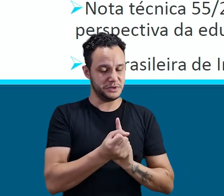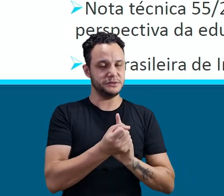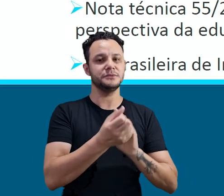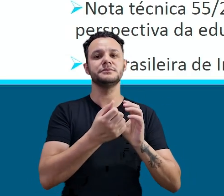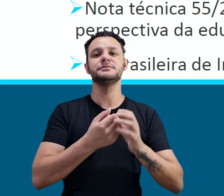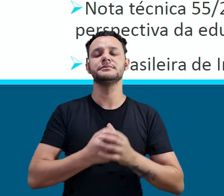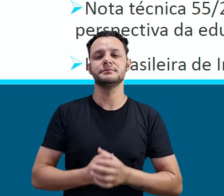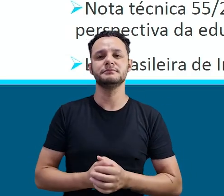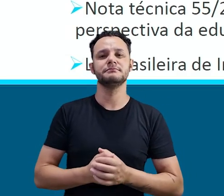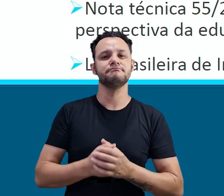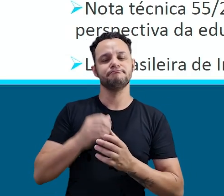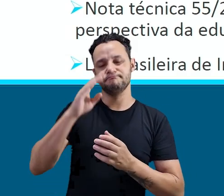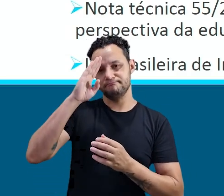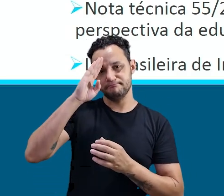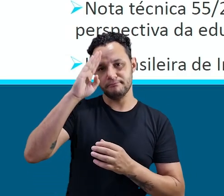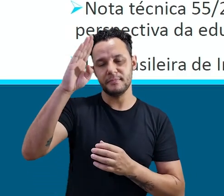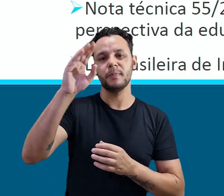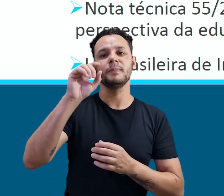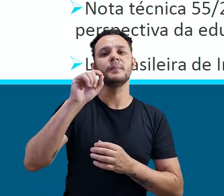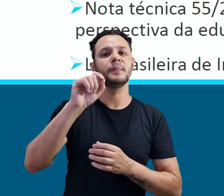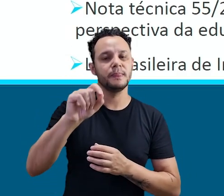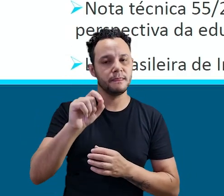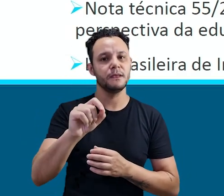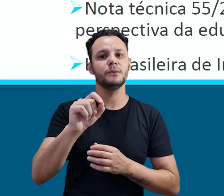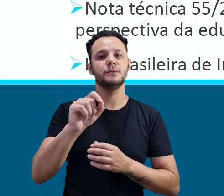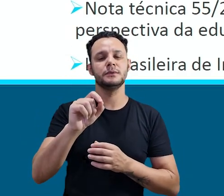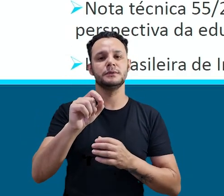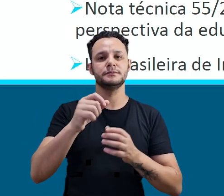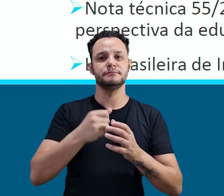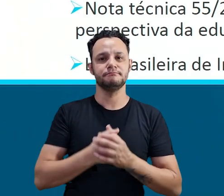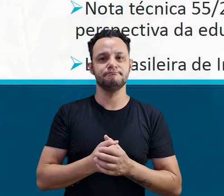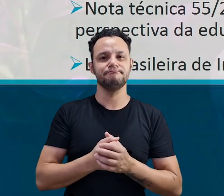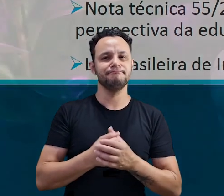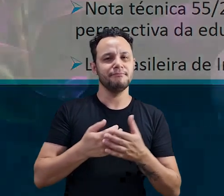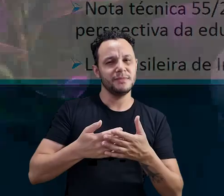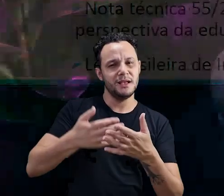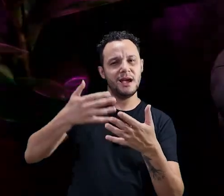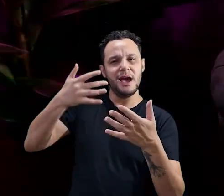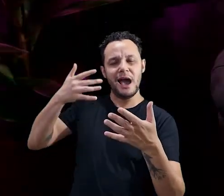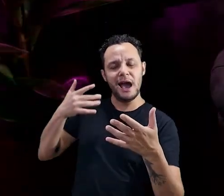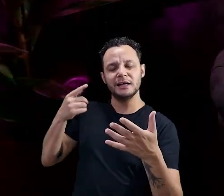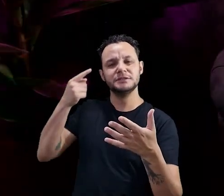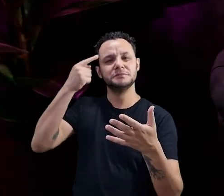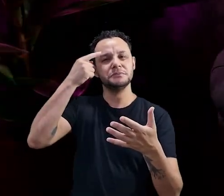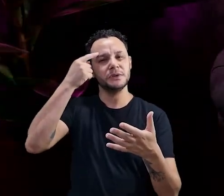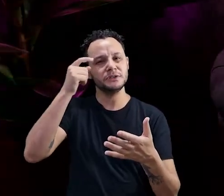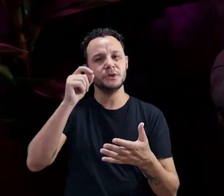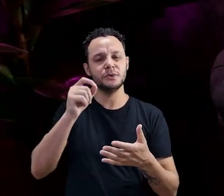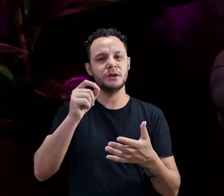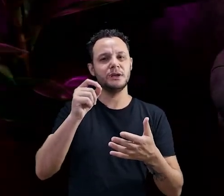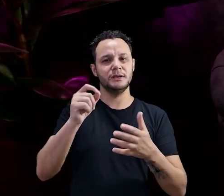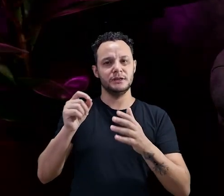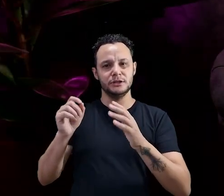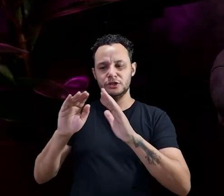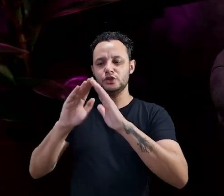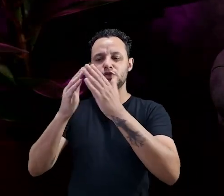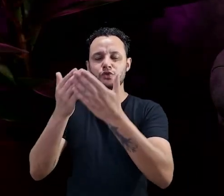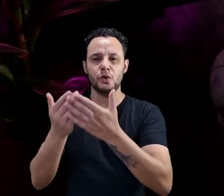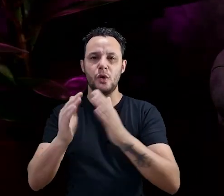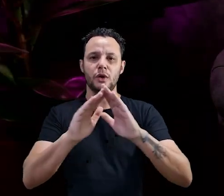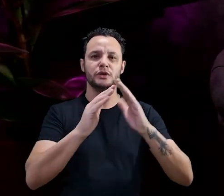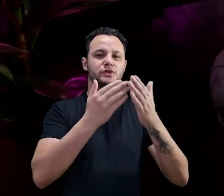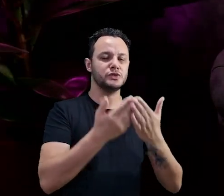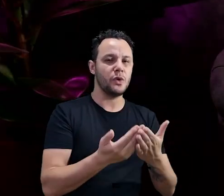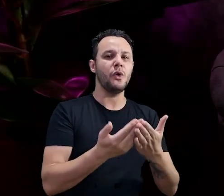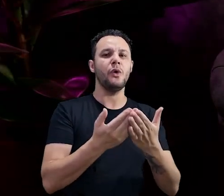importantes sobre atendimento. Aqui é fundamental que havia uma ideia que transitava pelas